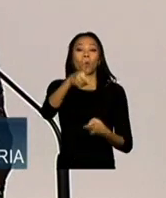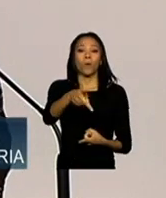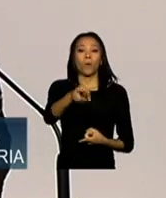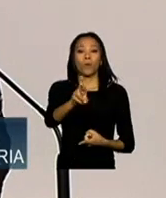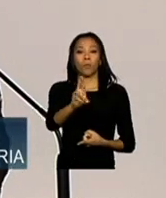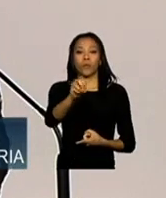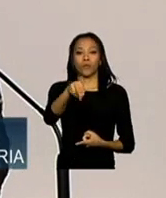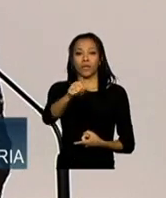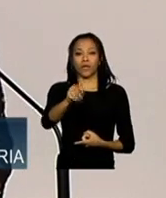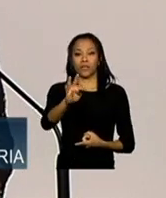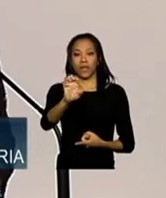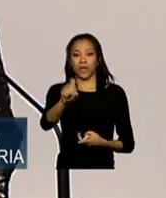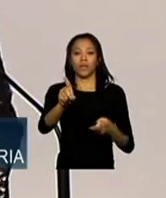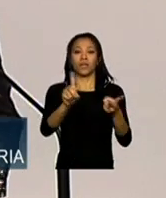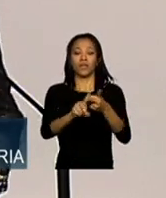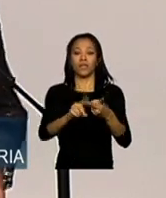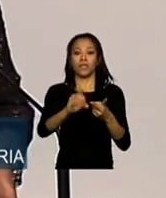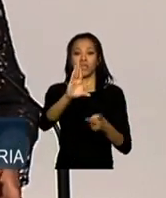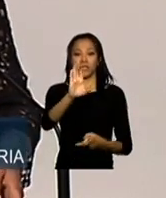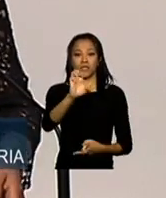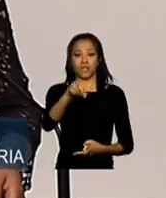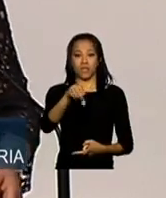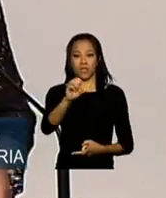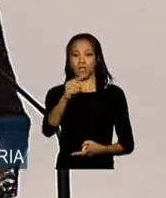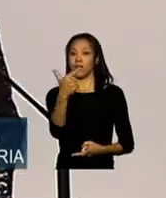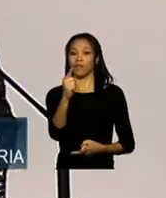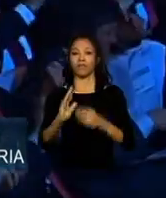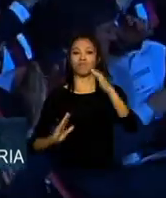o Ciências Sem Fronteiras.